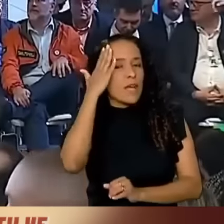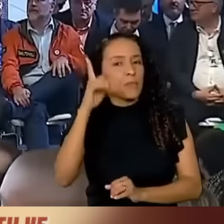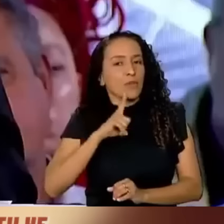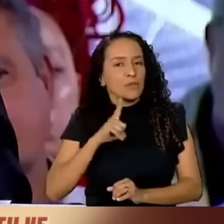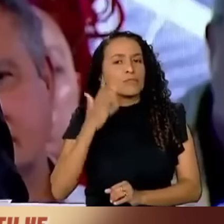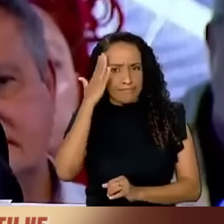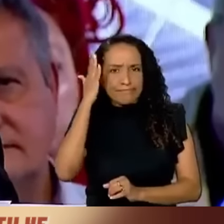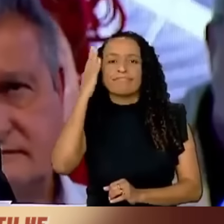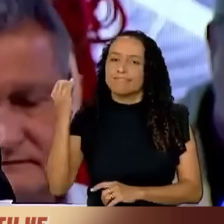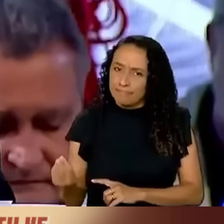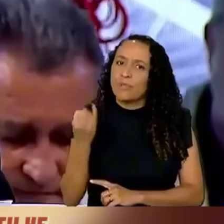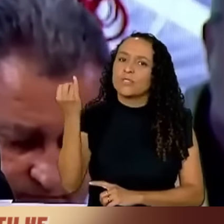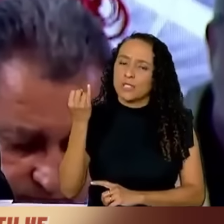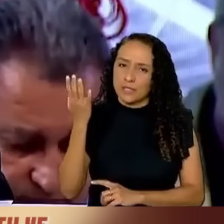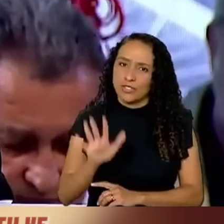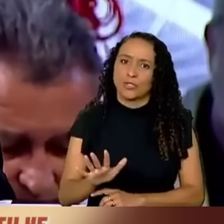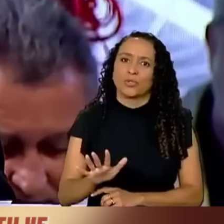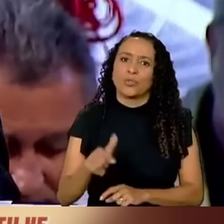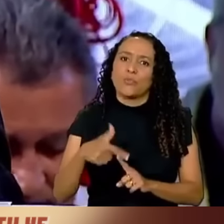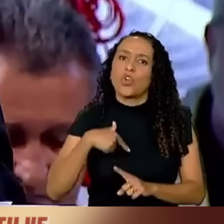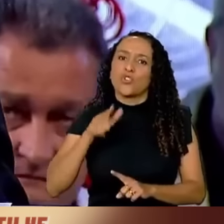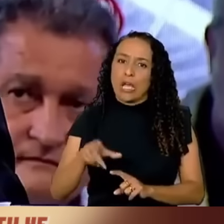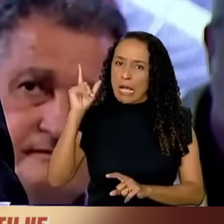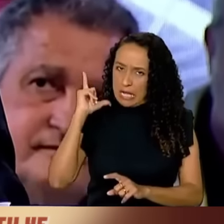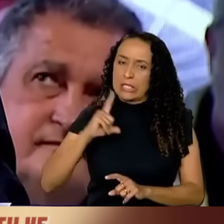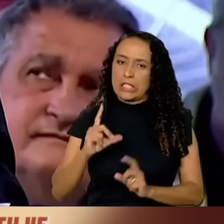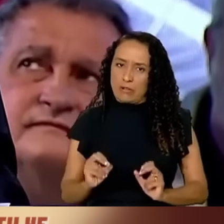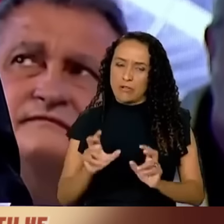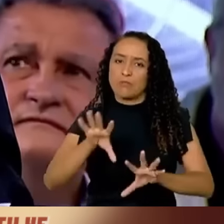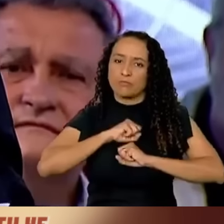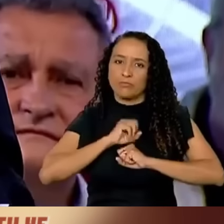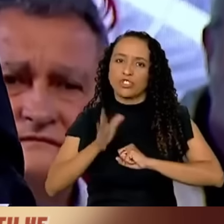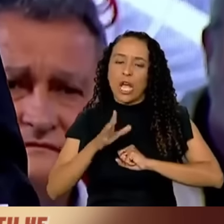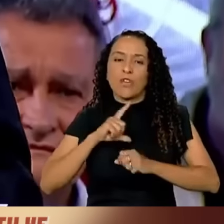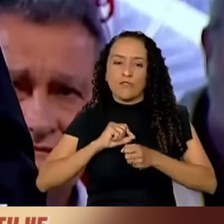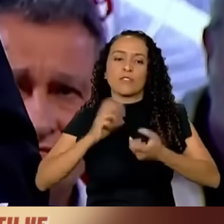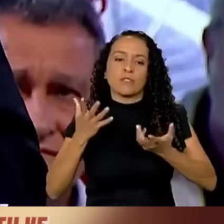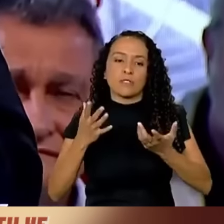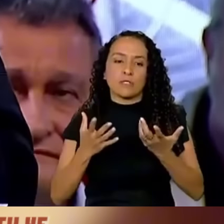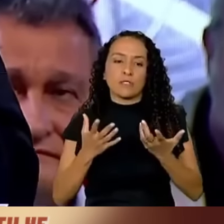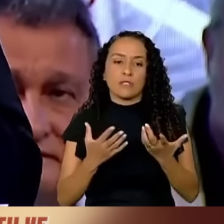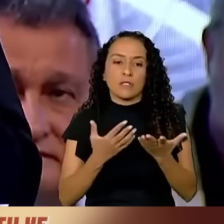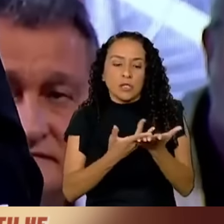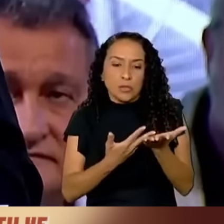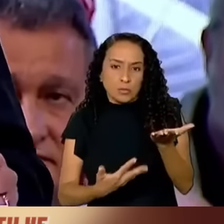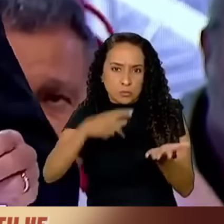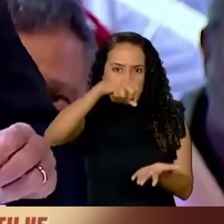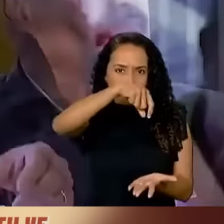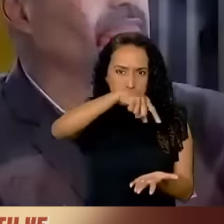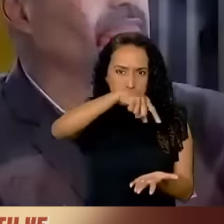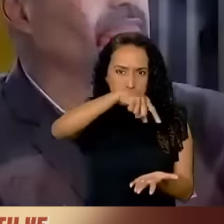tenho noção da importância disso, porque eu tive câncer, eu fiz quimioterapia, eu fiz radioterapia, e eu sei